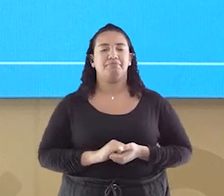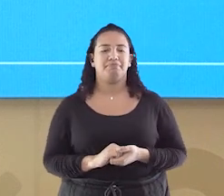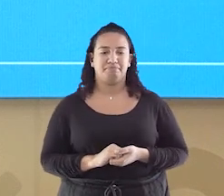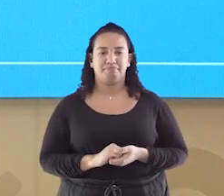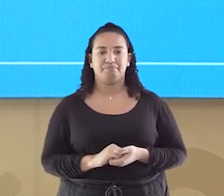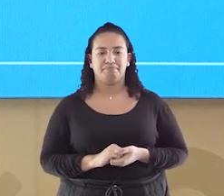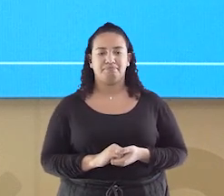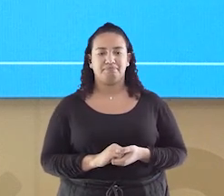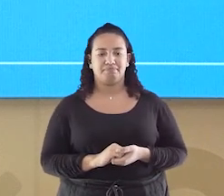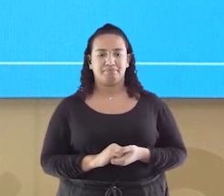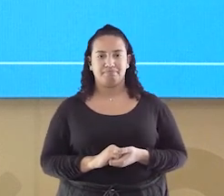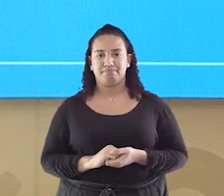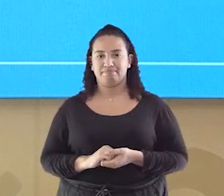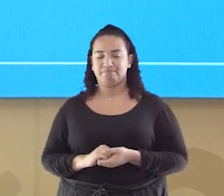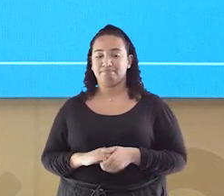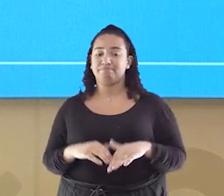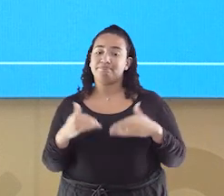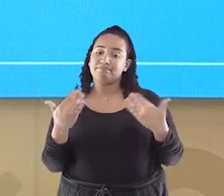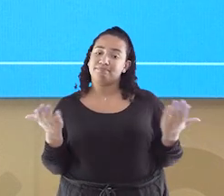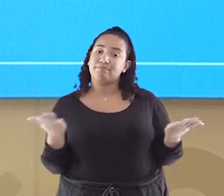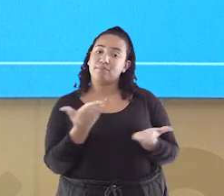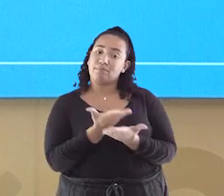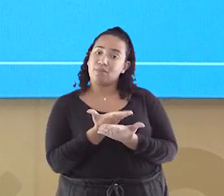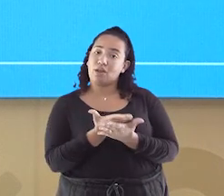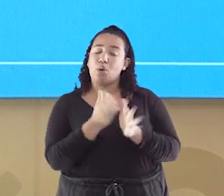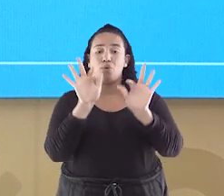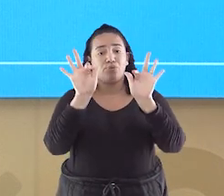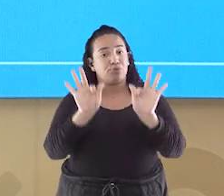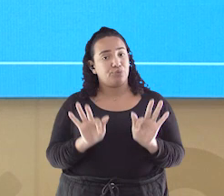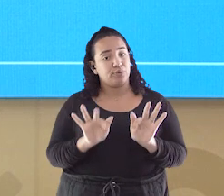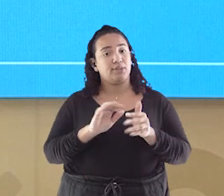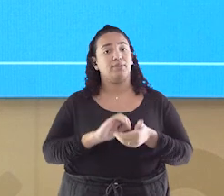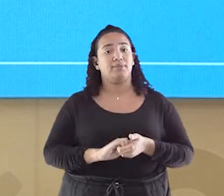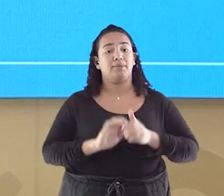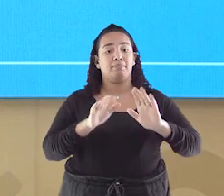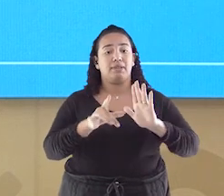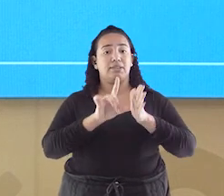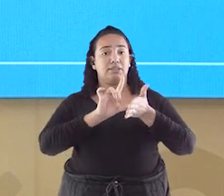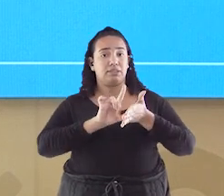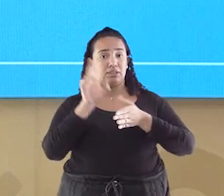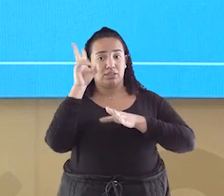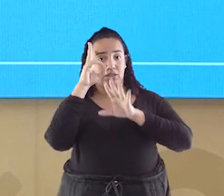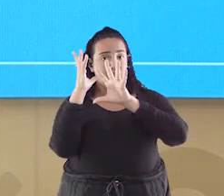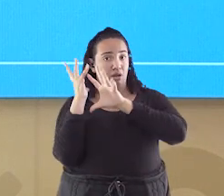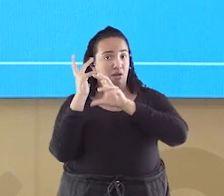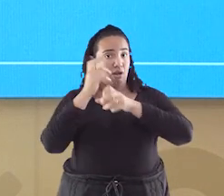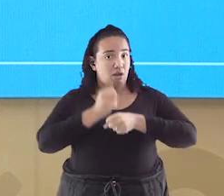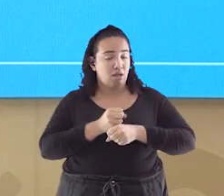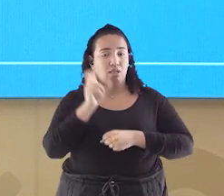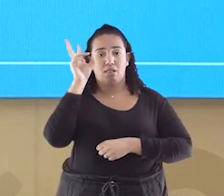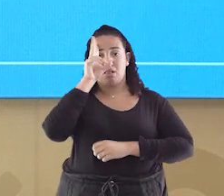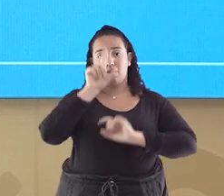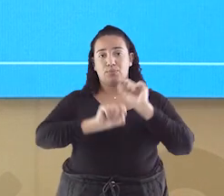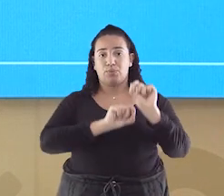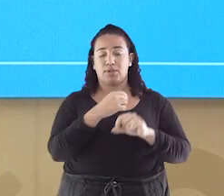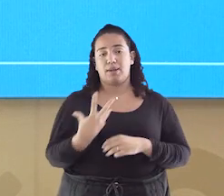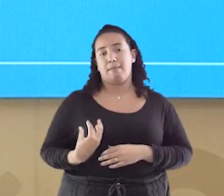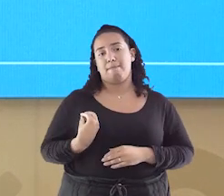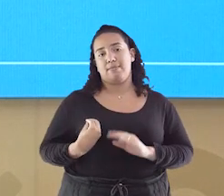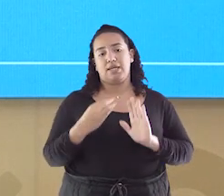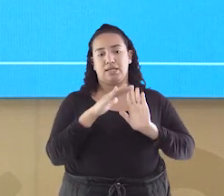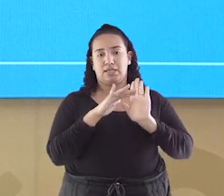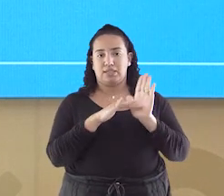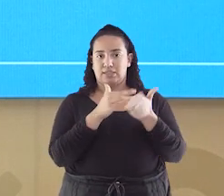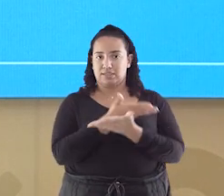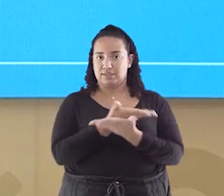de, ok? E nossa aula está chegando ao fim. E antes de revisarmos o que vimos hoje, lembre-se de marcar a presença